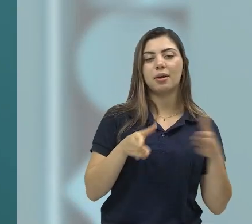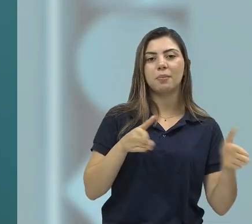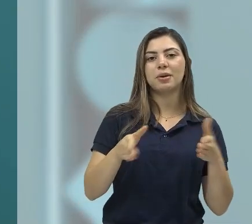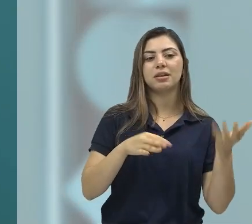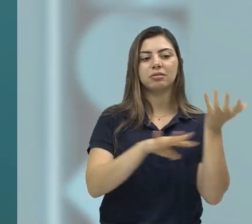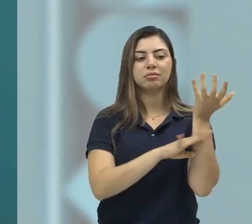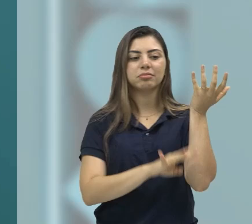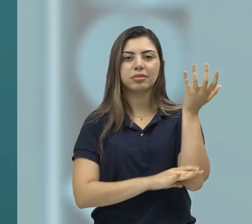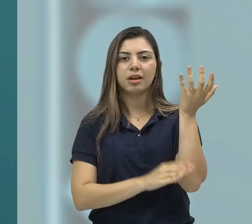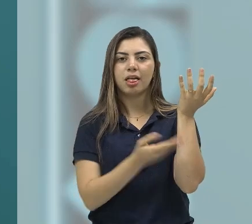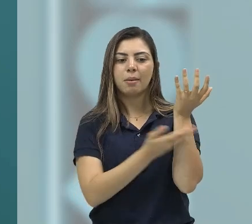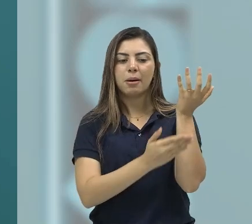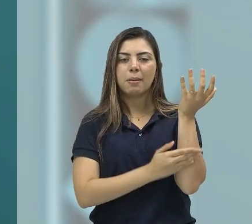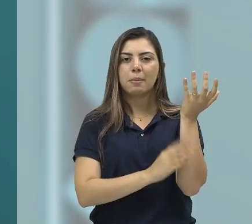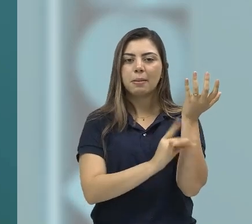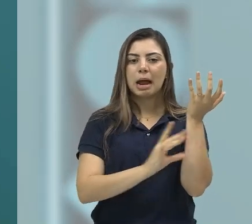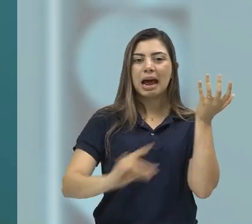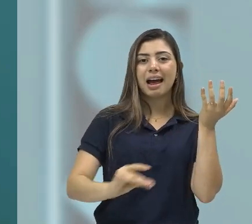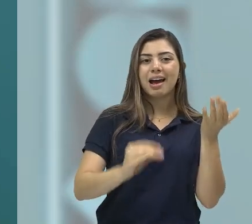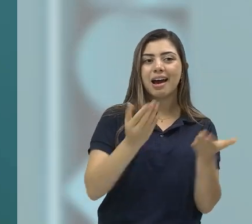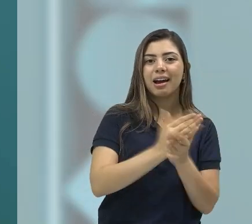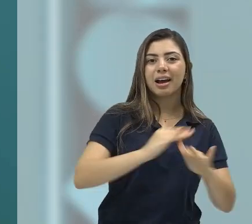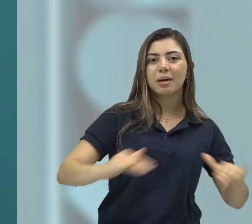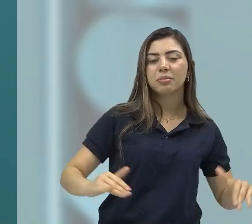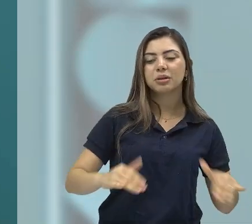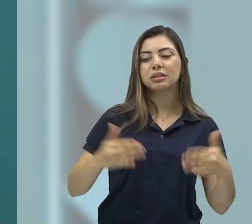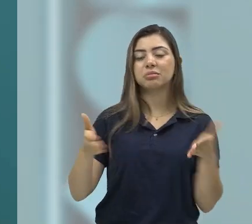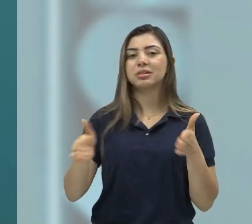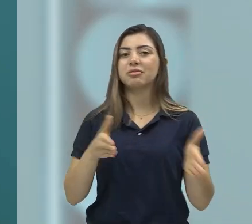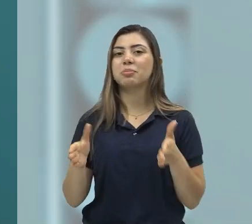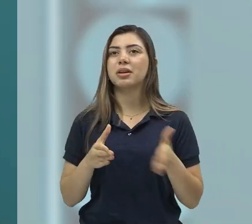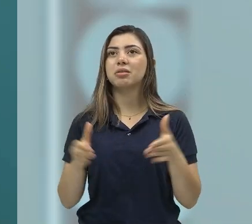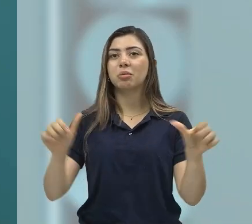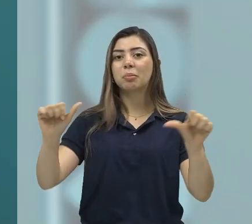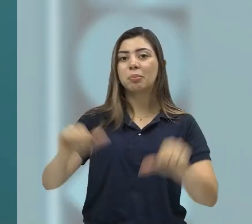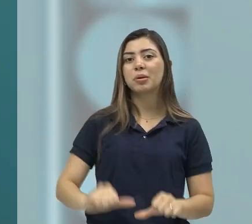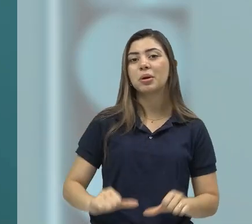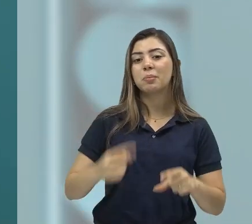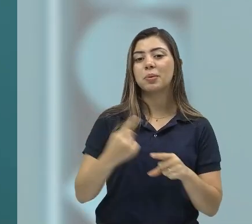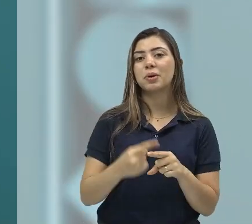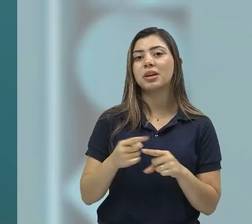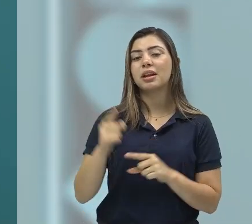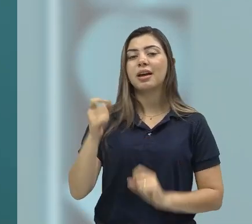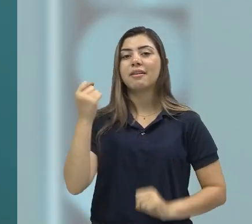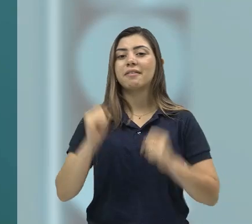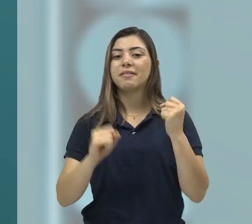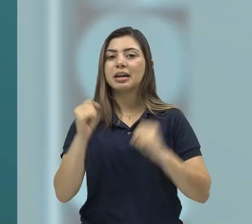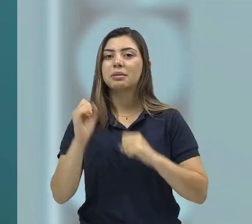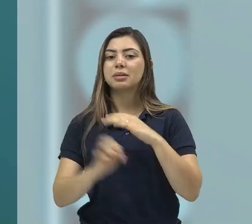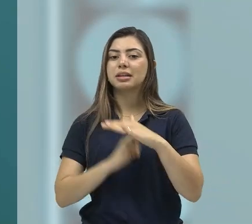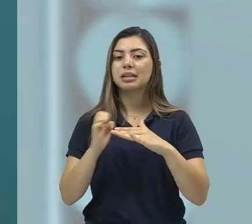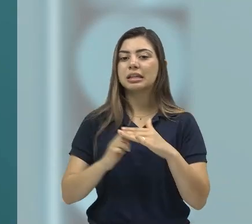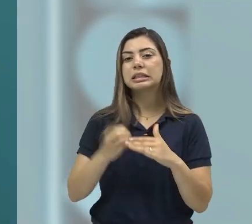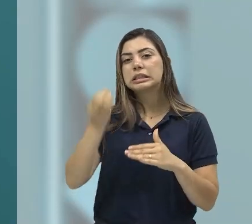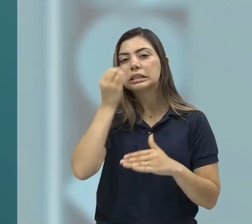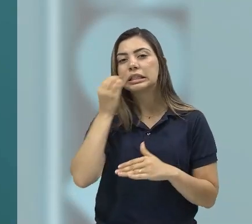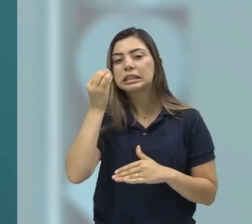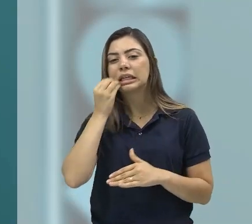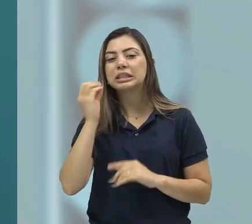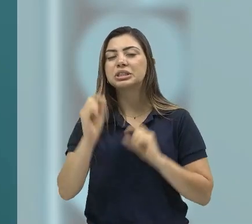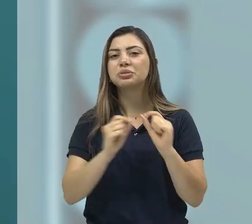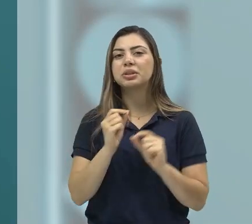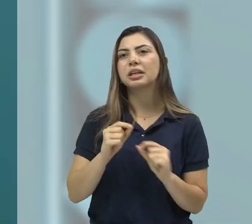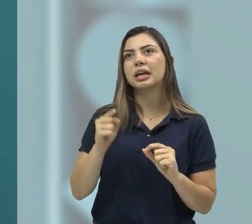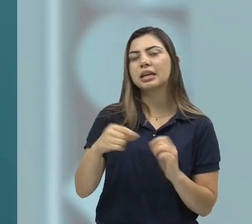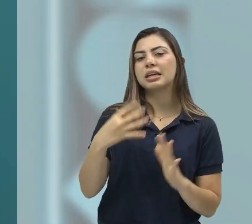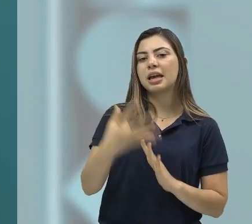borracha, passou-se um período de decadência e isso piorou com a questão da Zona Franca de Manaus, com a tentativa de colocar a Amazônia, né,